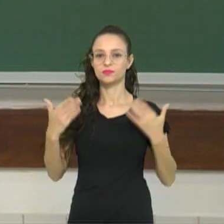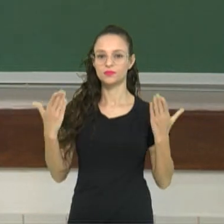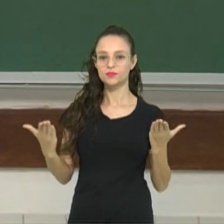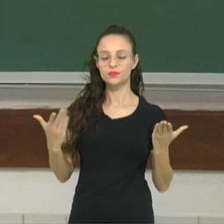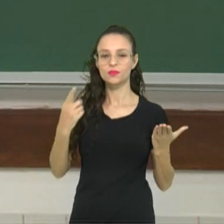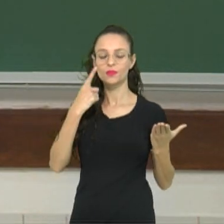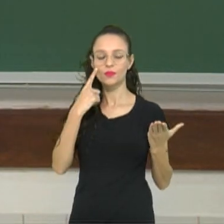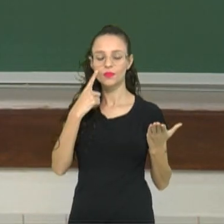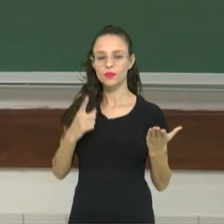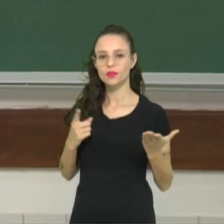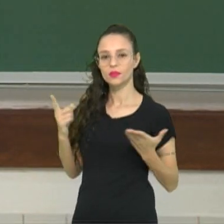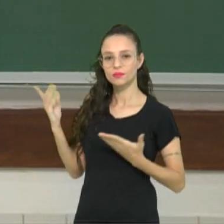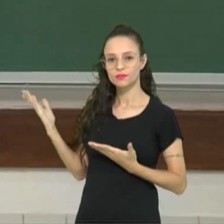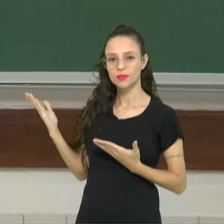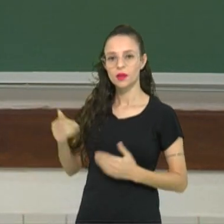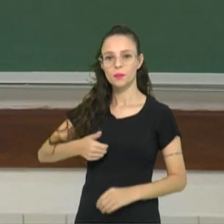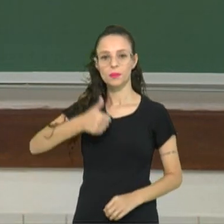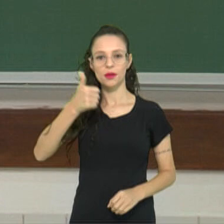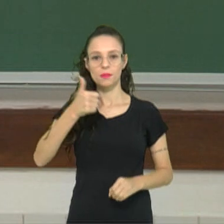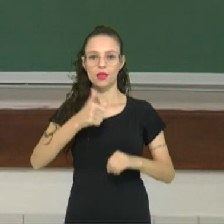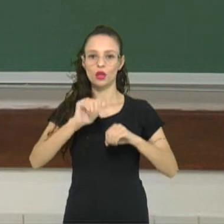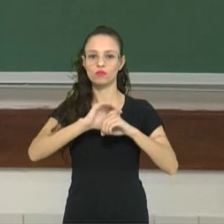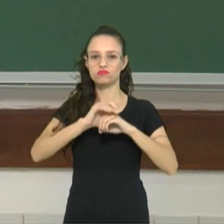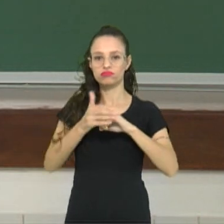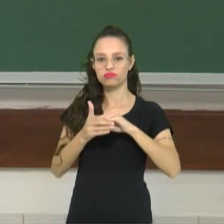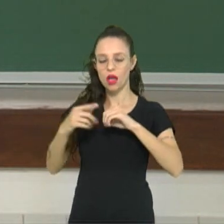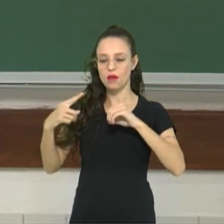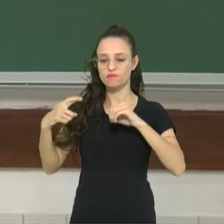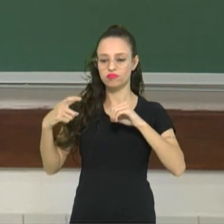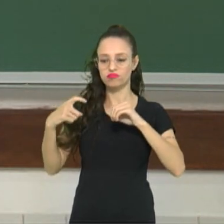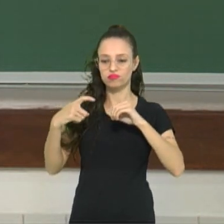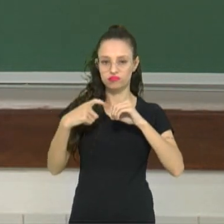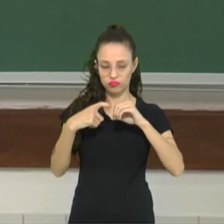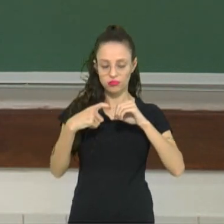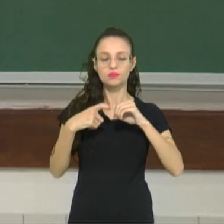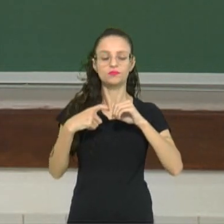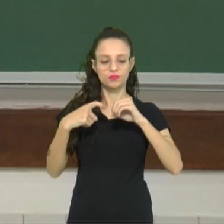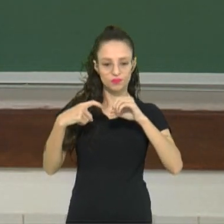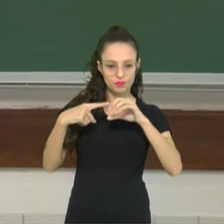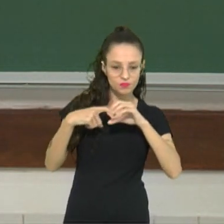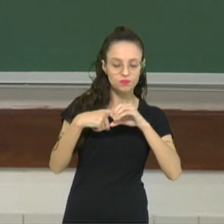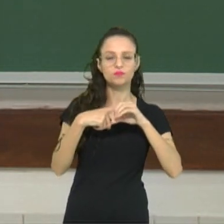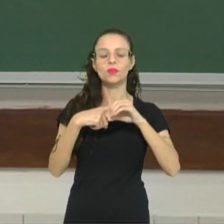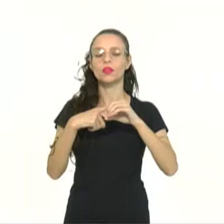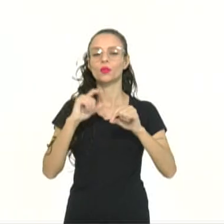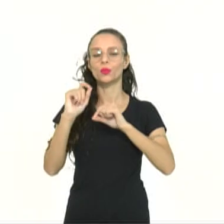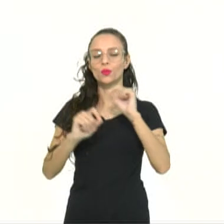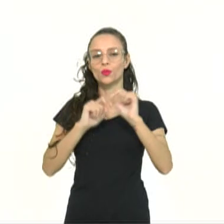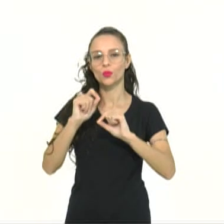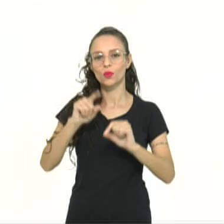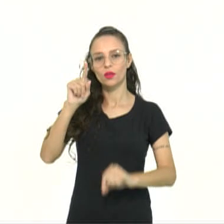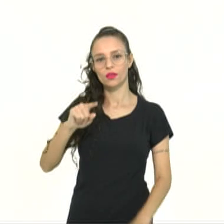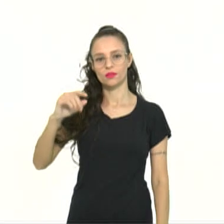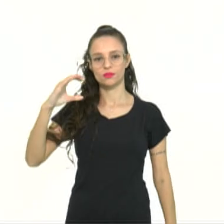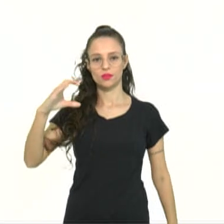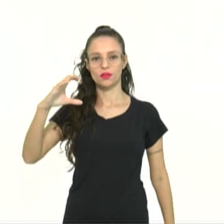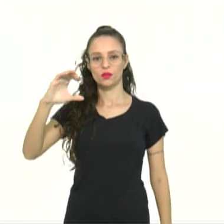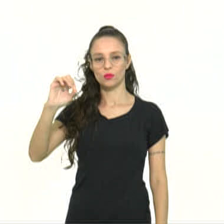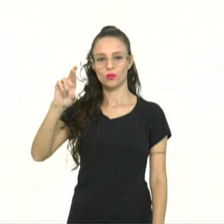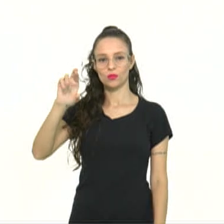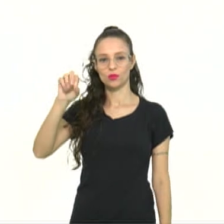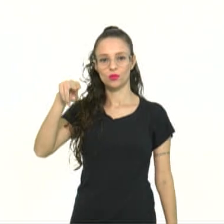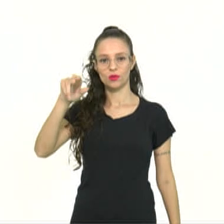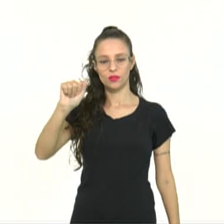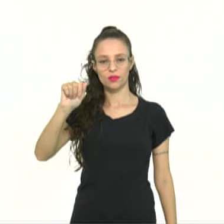Gente, assim, então a primeira camadinha que o espermatozoide atravessa, né, para entrar no ovócito seria letra C, corona